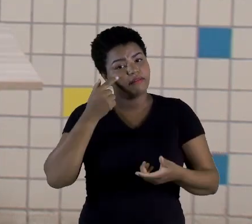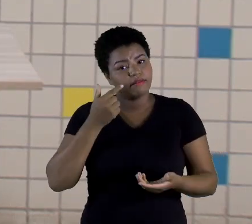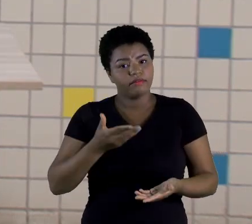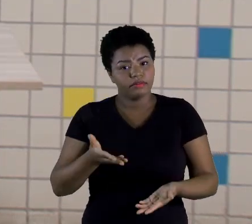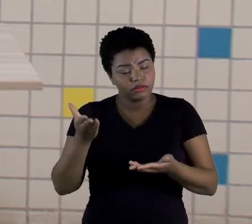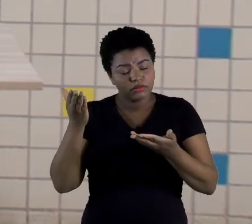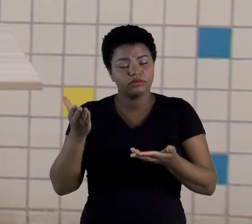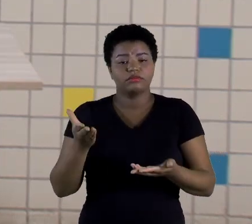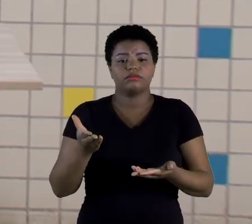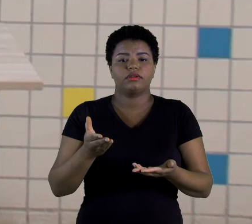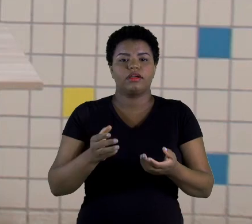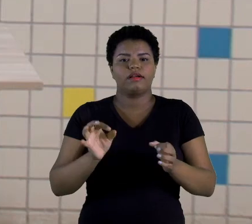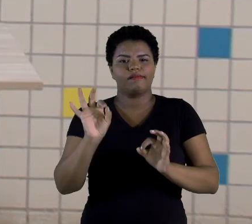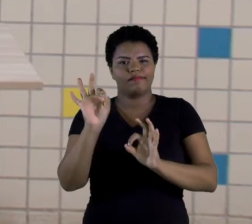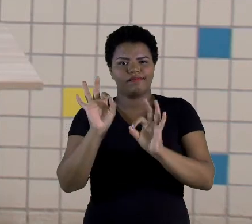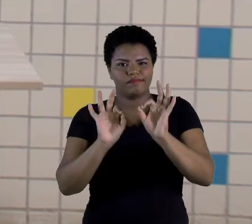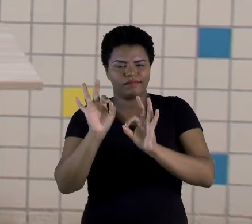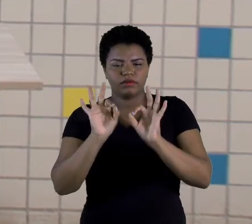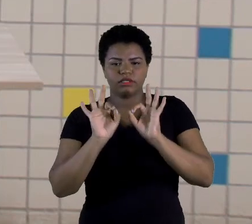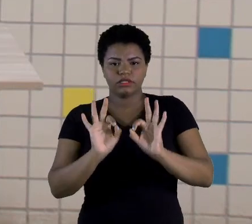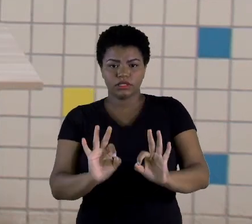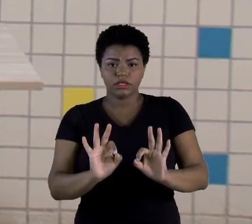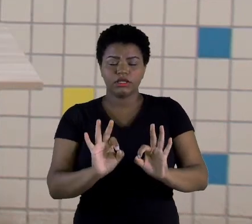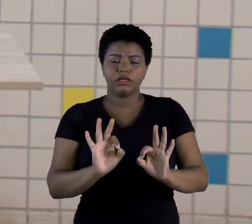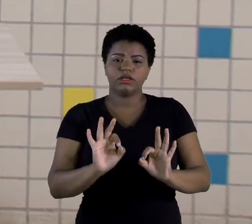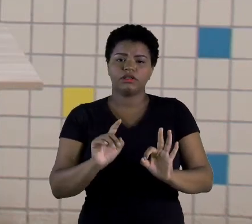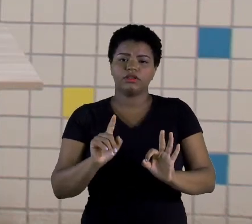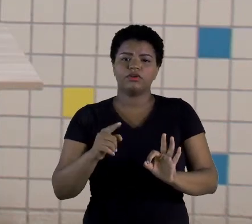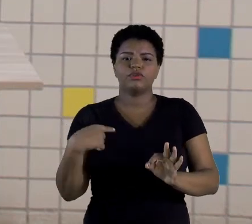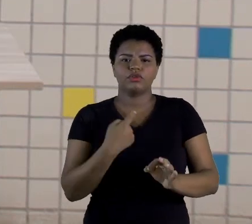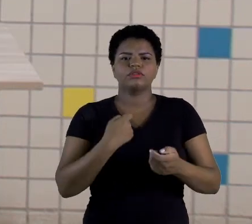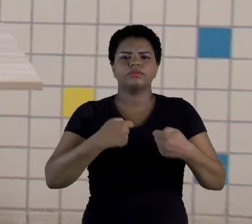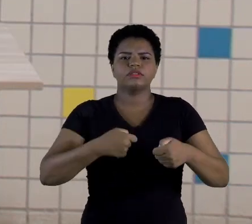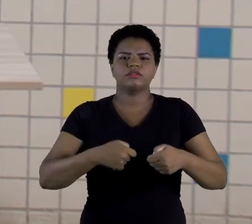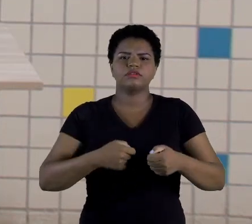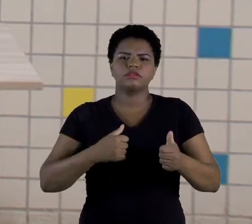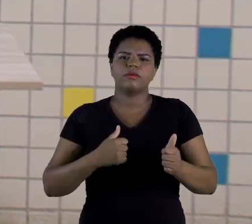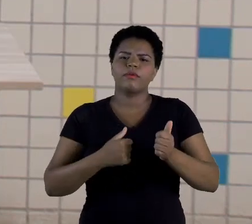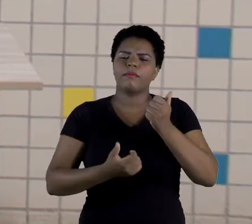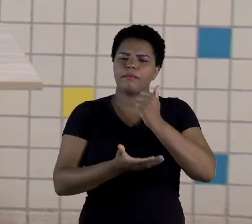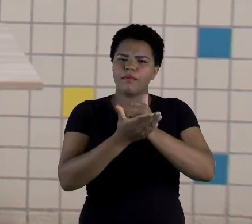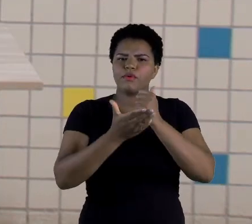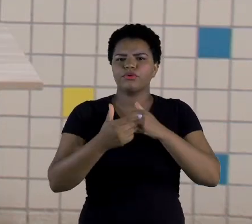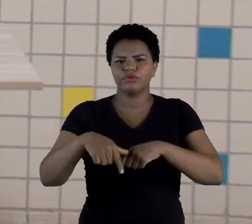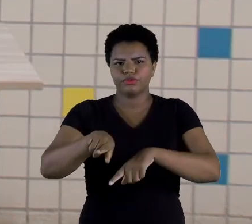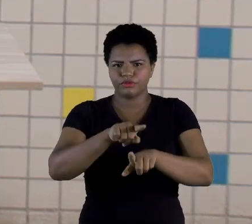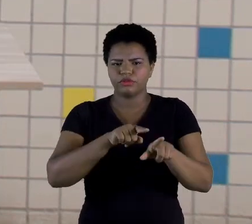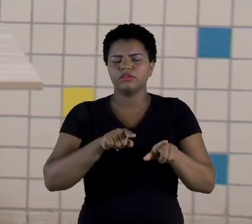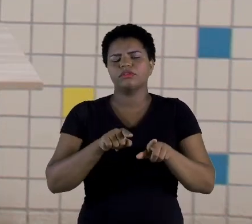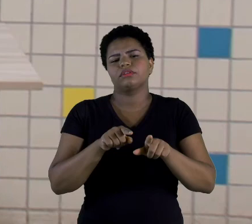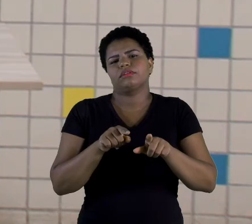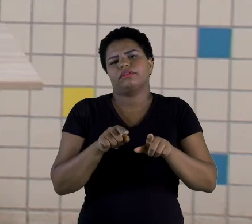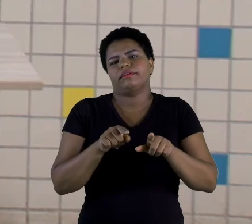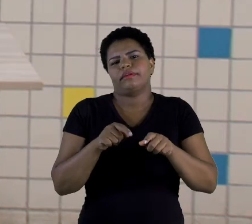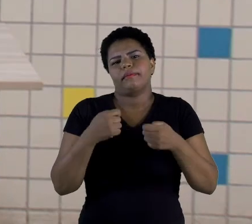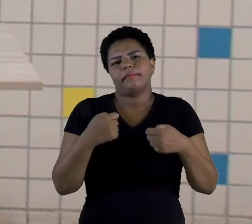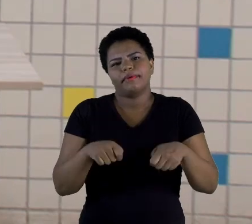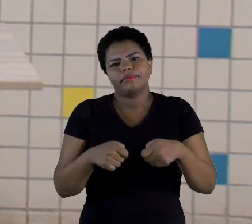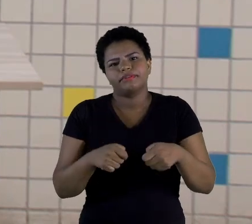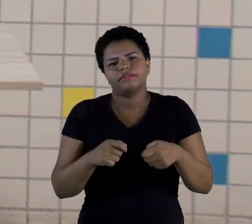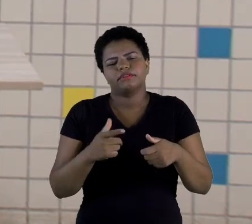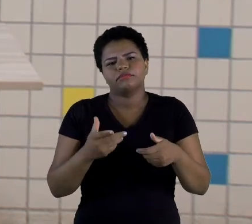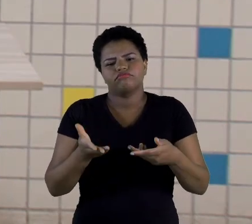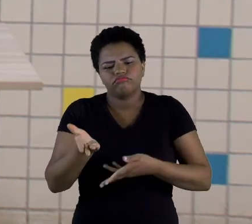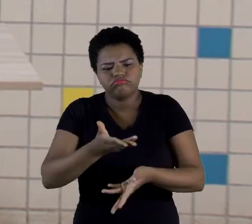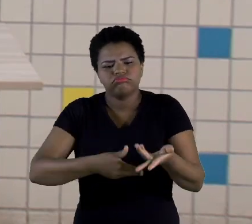sintonizar direitinho, porque a gente precisa dessa parceria de vocês, a gente precisa chegar ao ano e vocês ali inteirados de todos